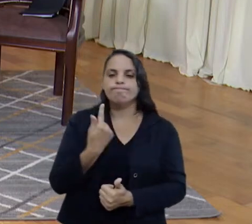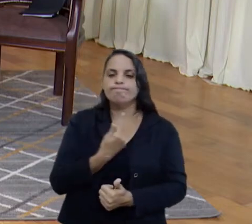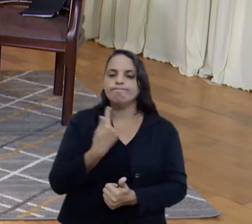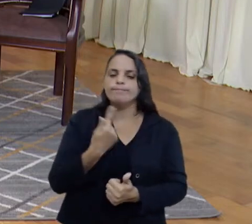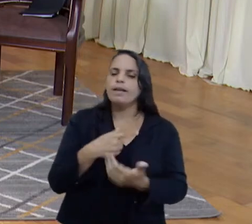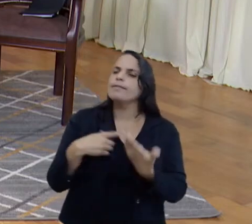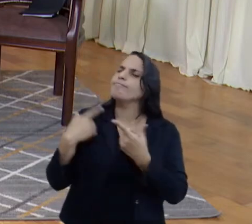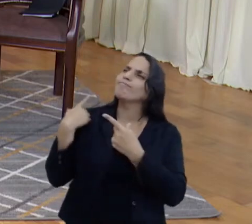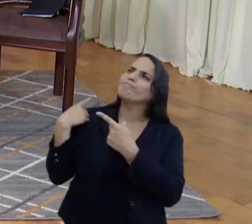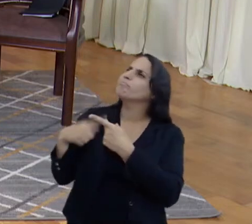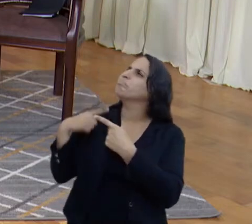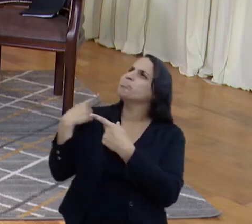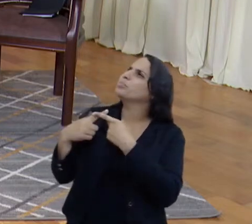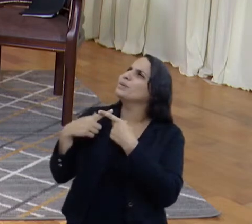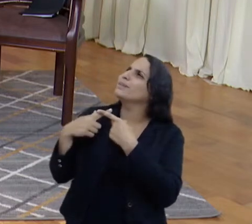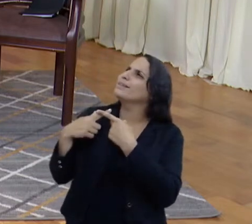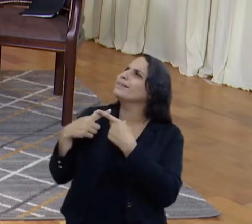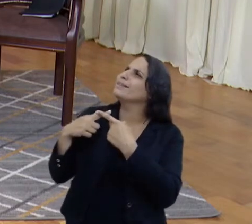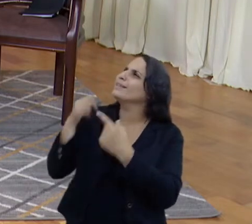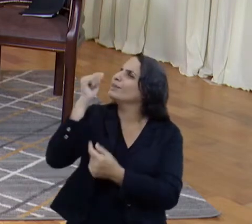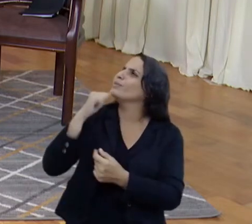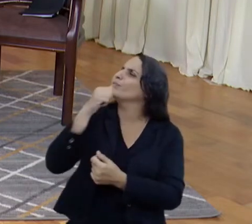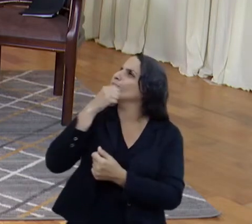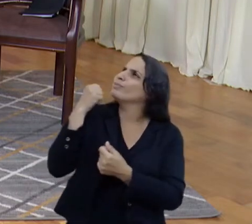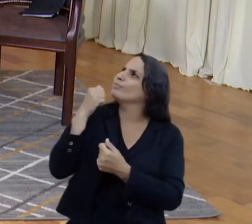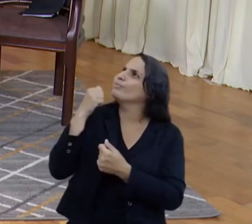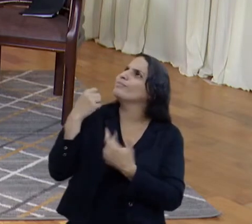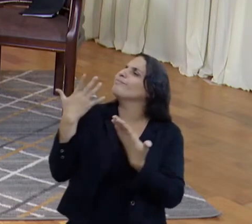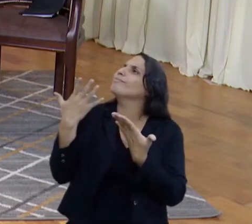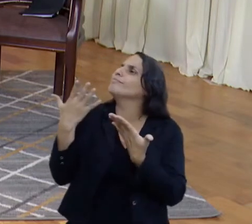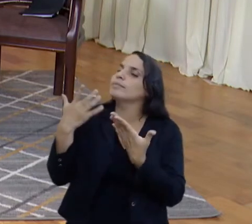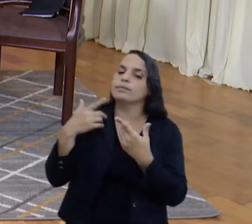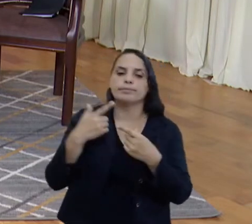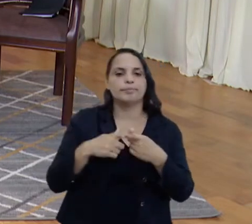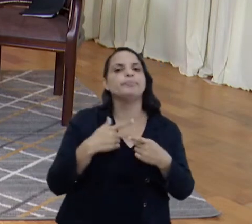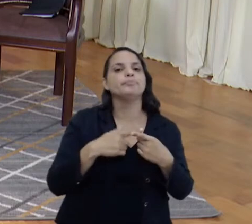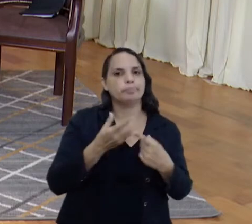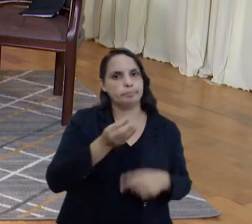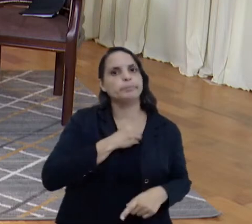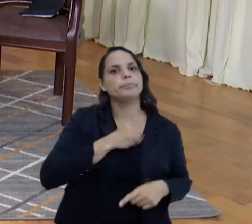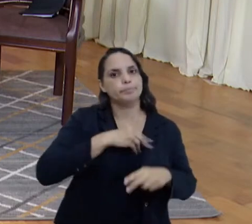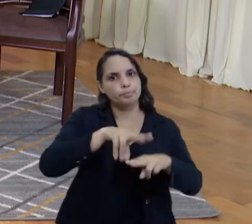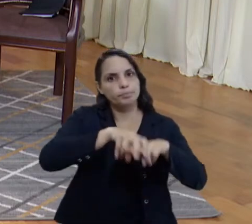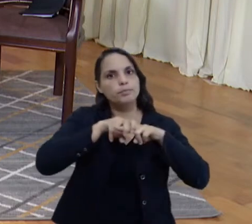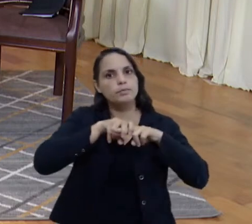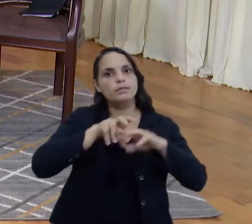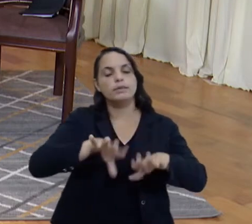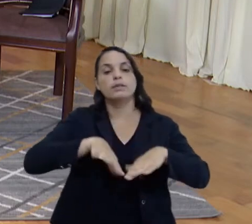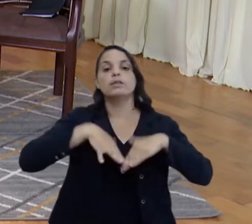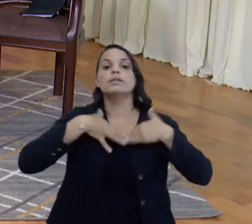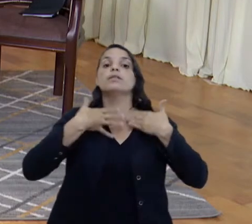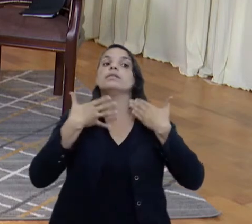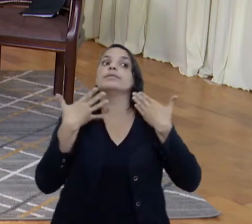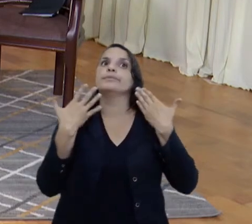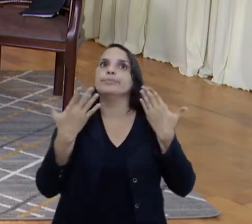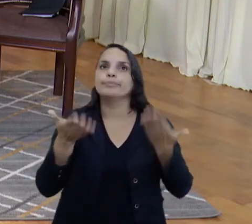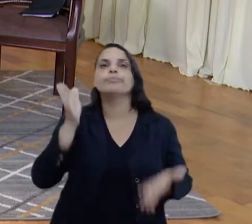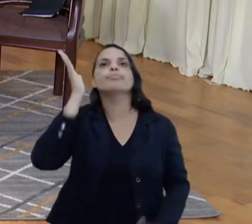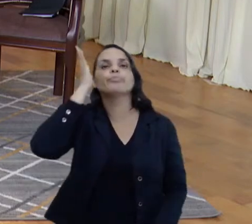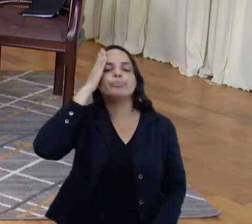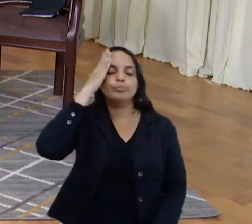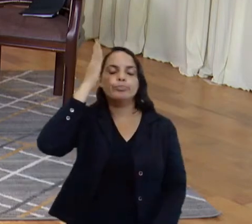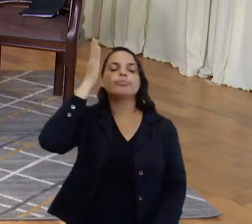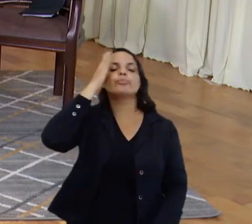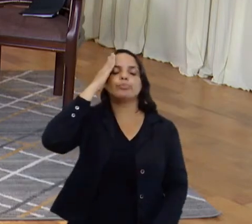esse tão grande sacrifício? Por causa dos nossos pecados. Bem, convencido do pecado, então o Espírito Santo opera